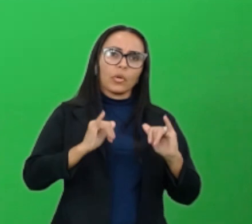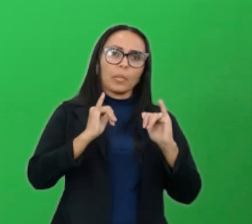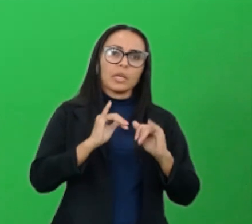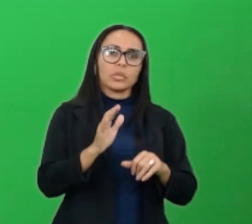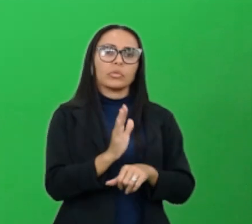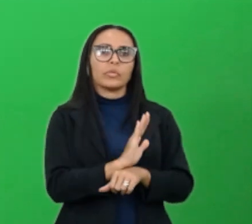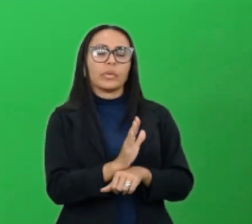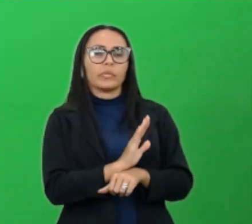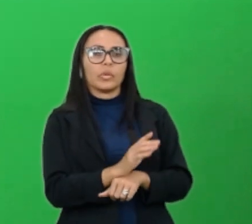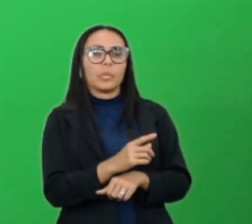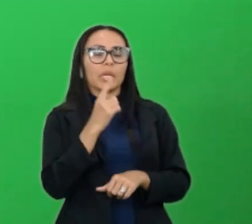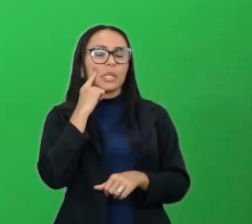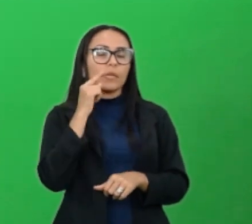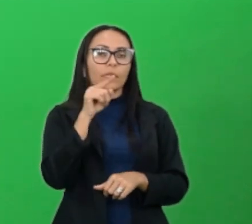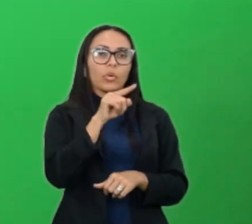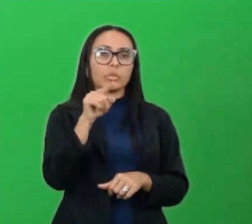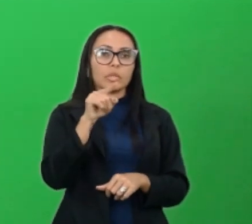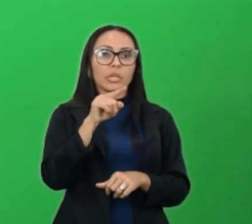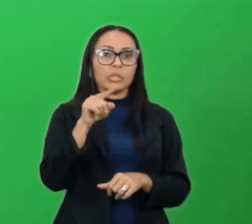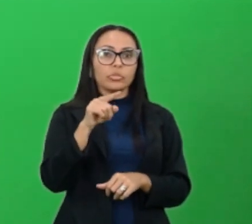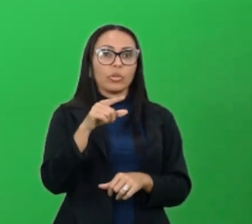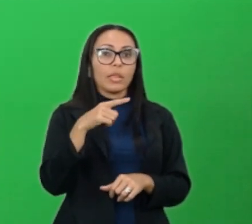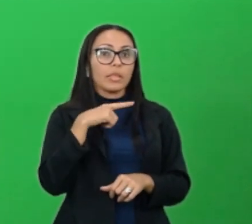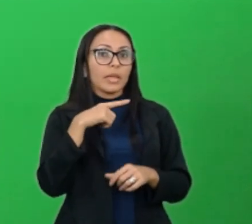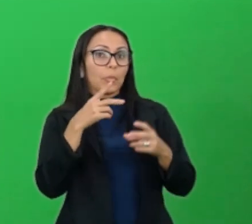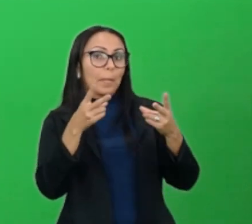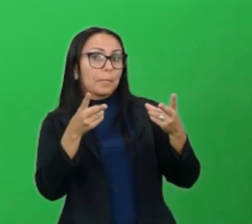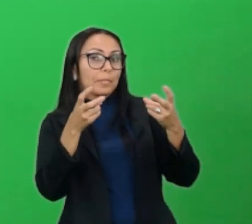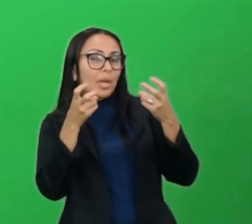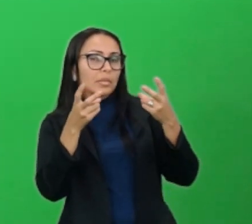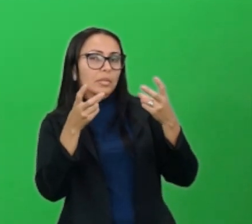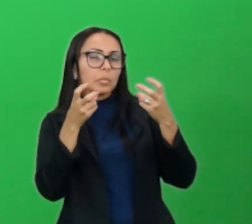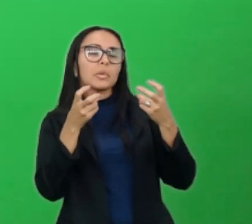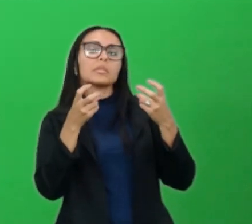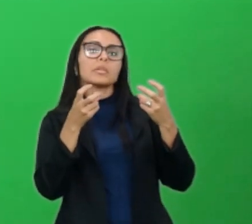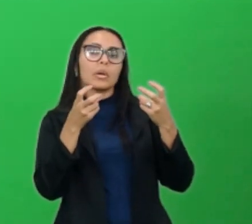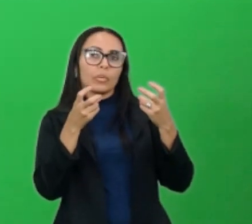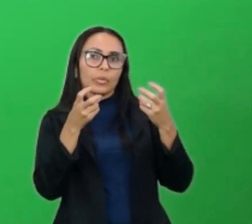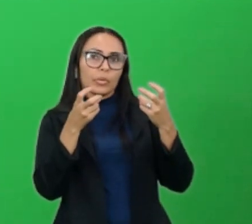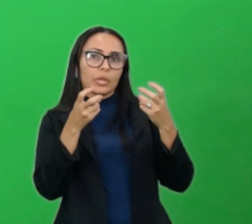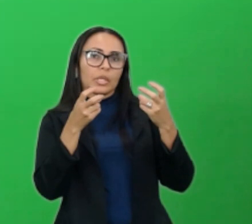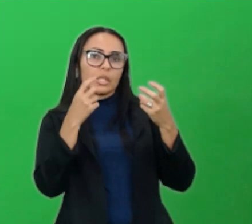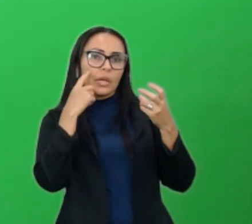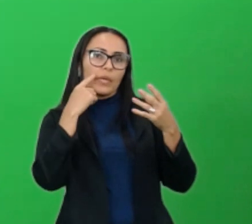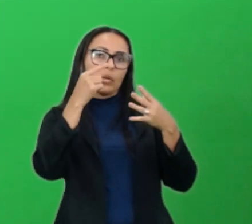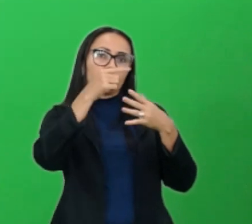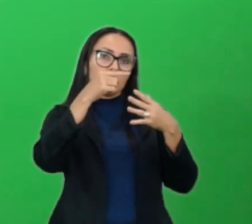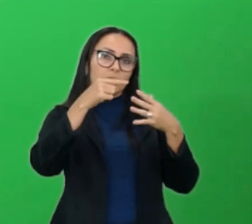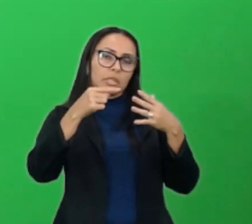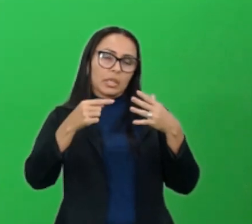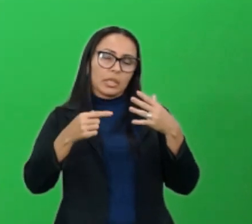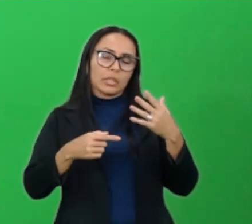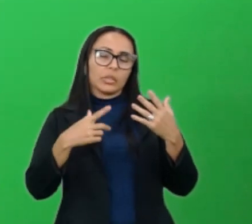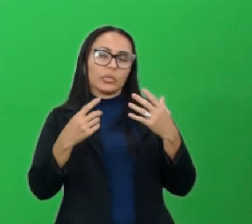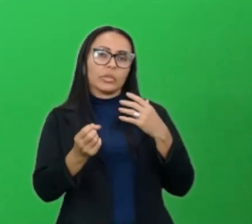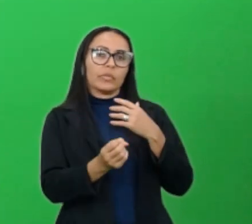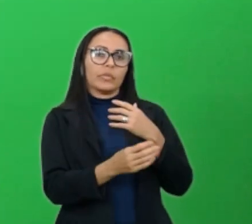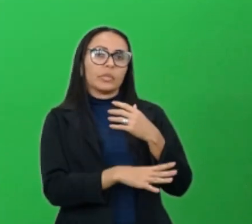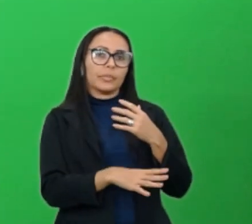tenham essa percepção que levantar indicadores de inovação não é uma